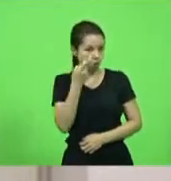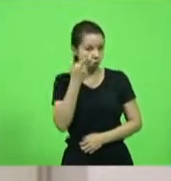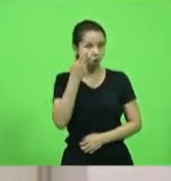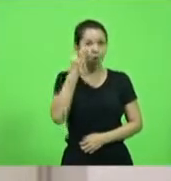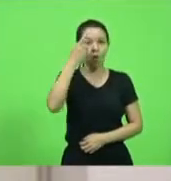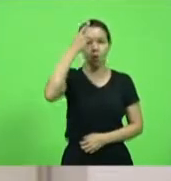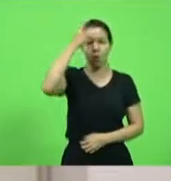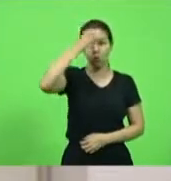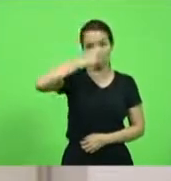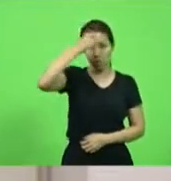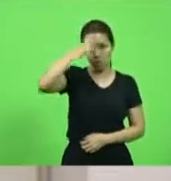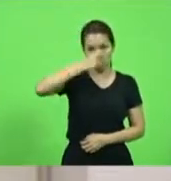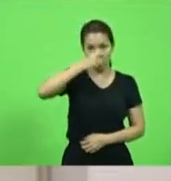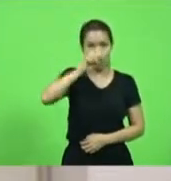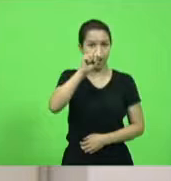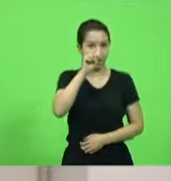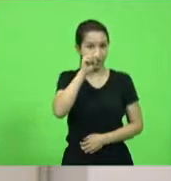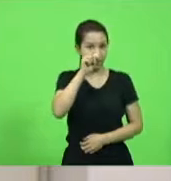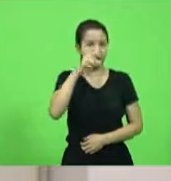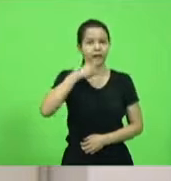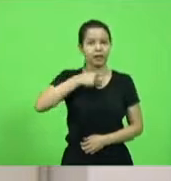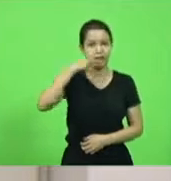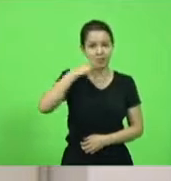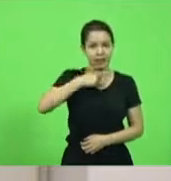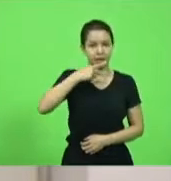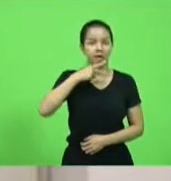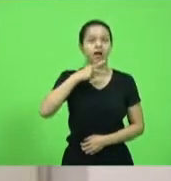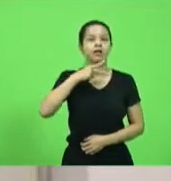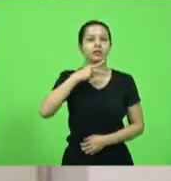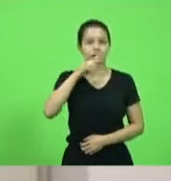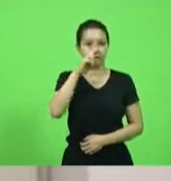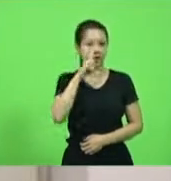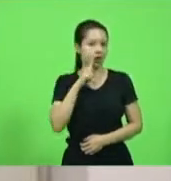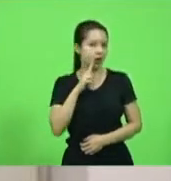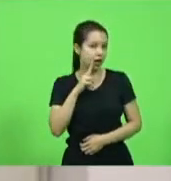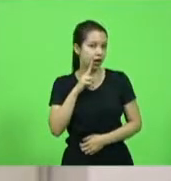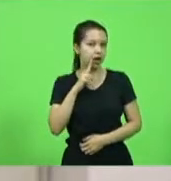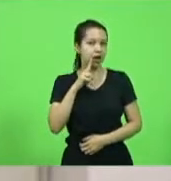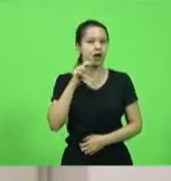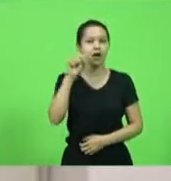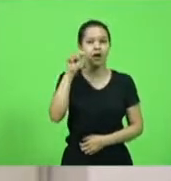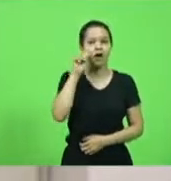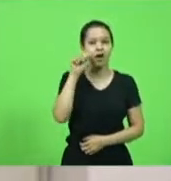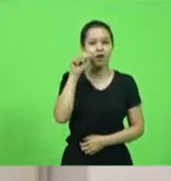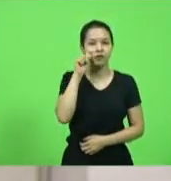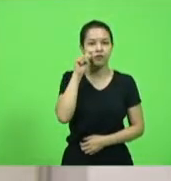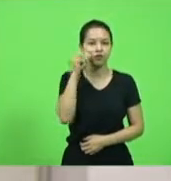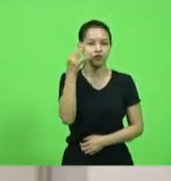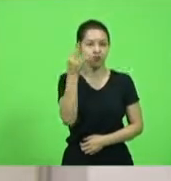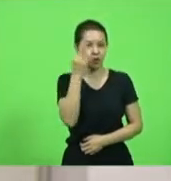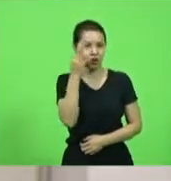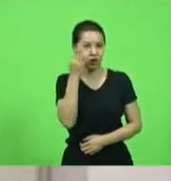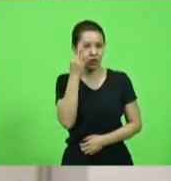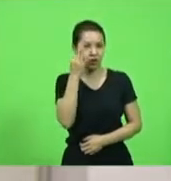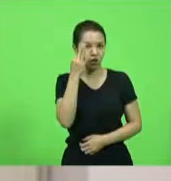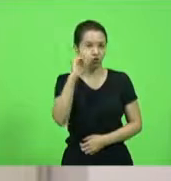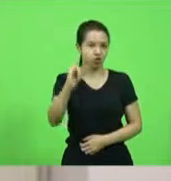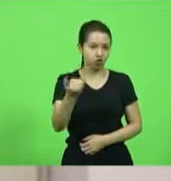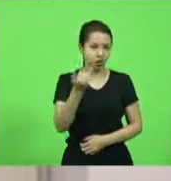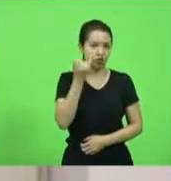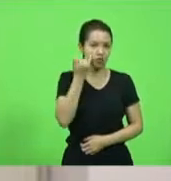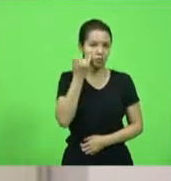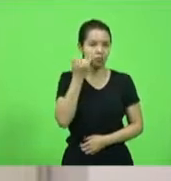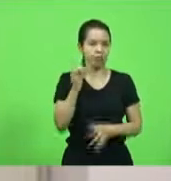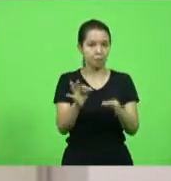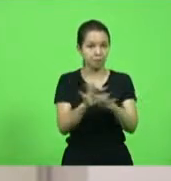João Amin, Kennedy Nunes, Ivan Nats, Ana Caroline Campagnolo, Fernando Krelling e Gessé Lopes, foi